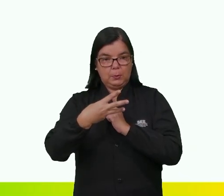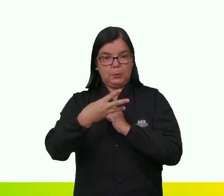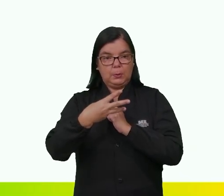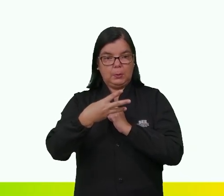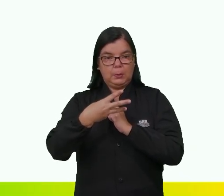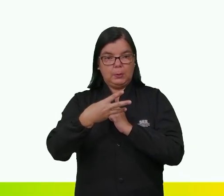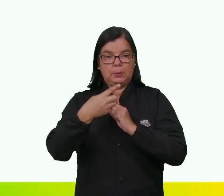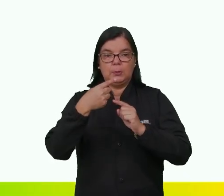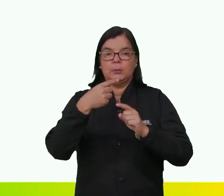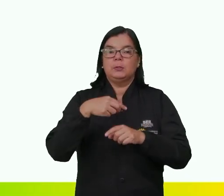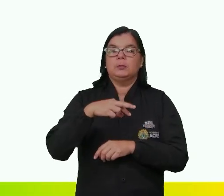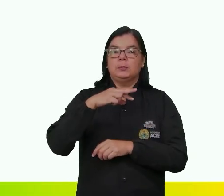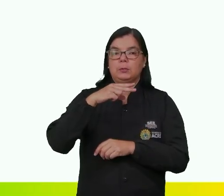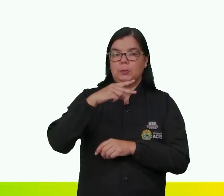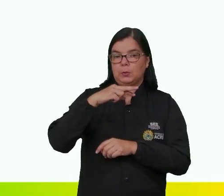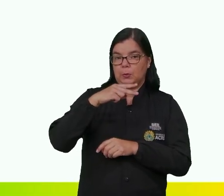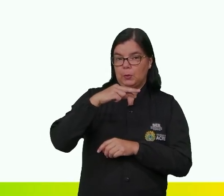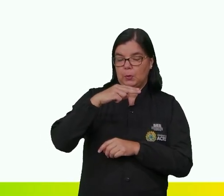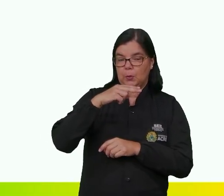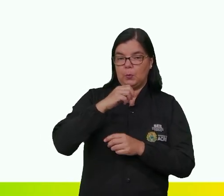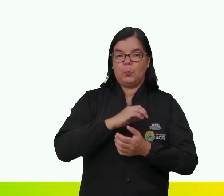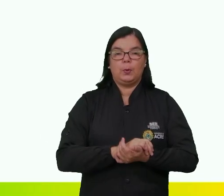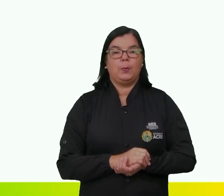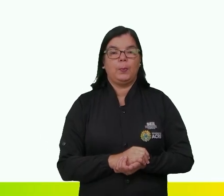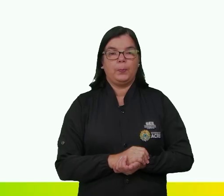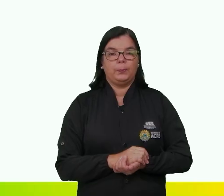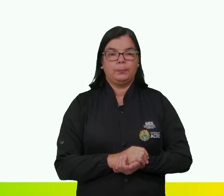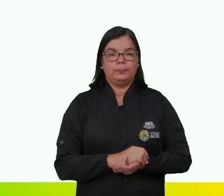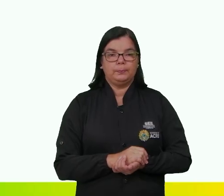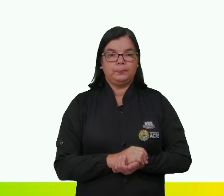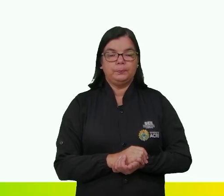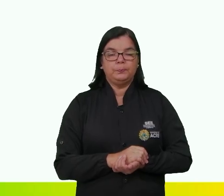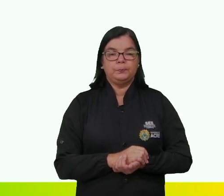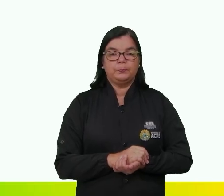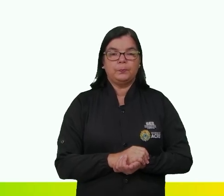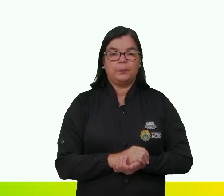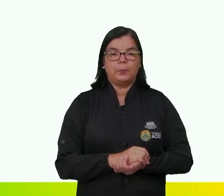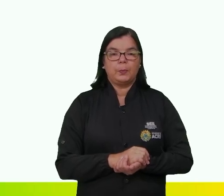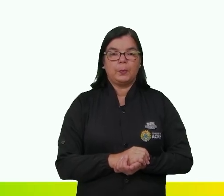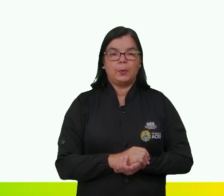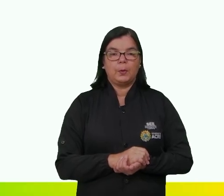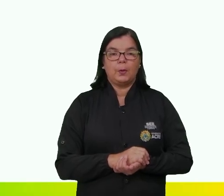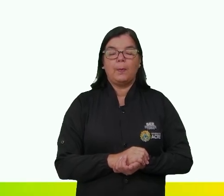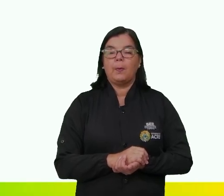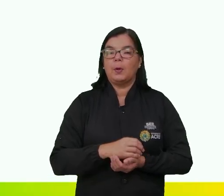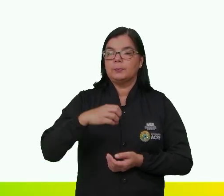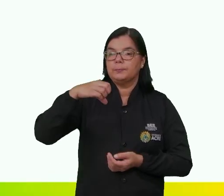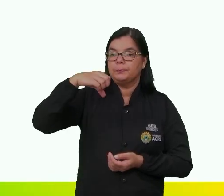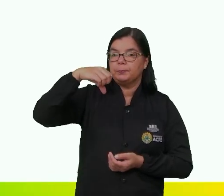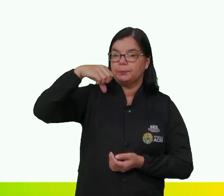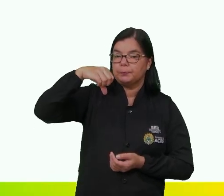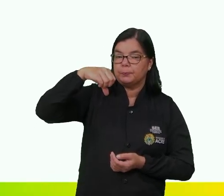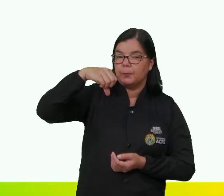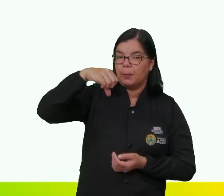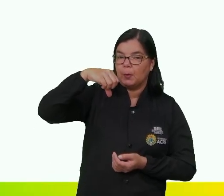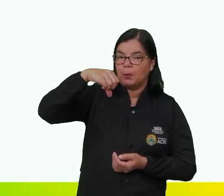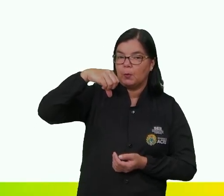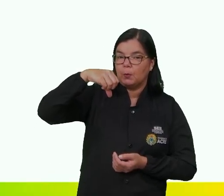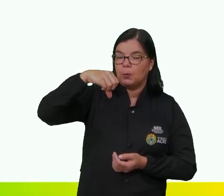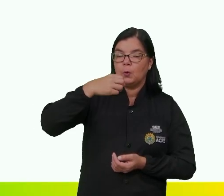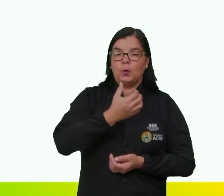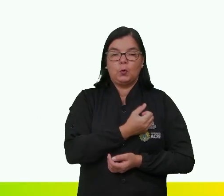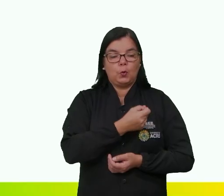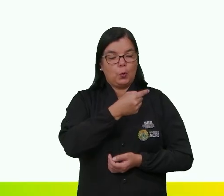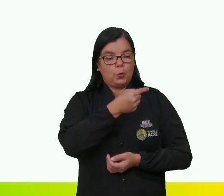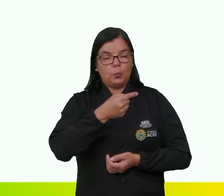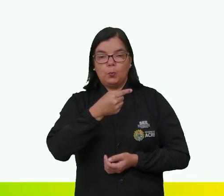é igual a menos 3 vezes menos 3. Isso é menos 3 vezes menos 3, número